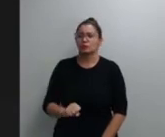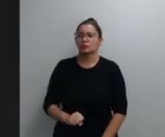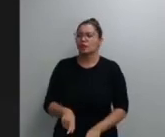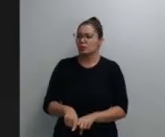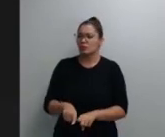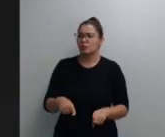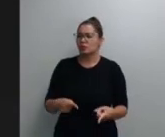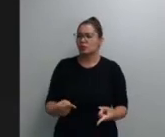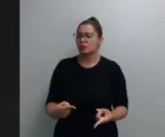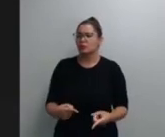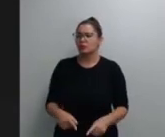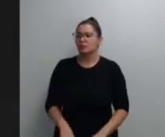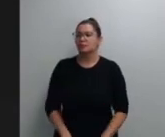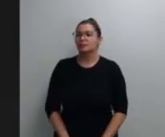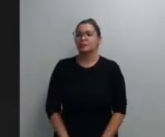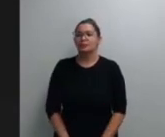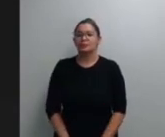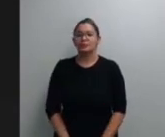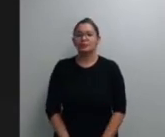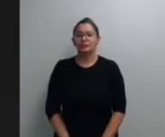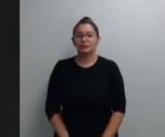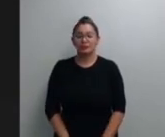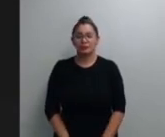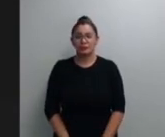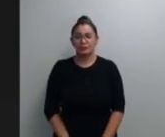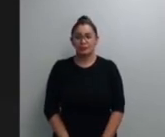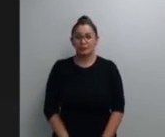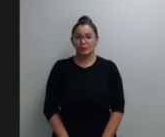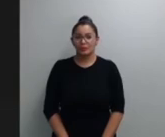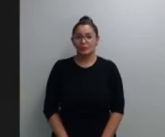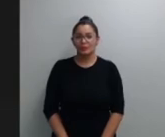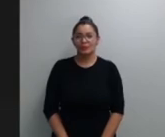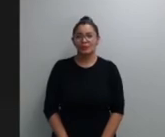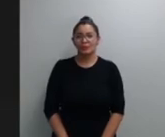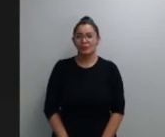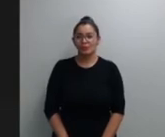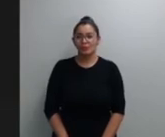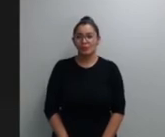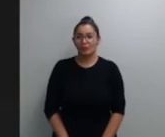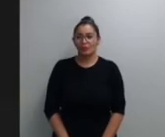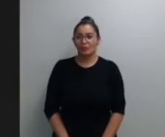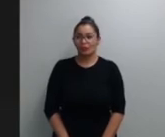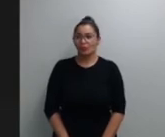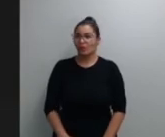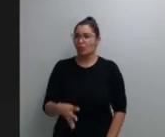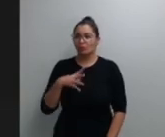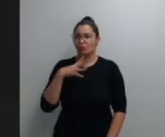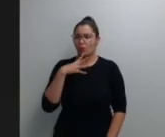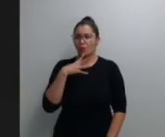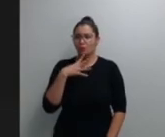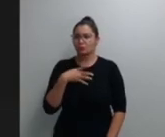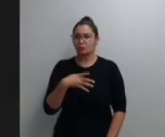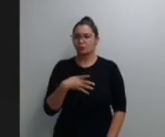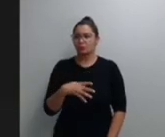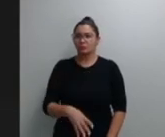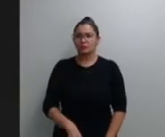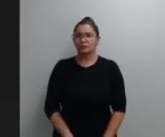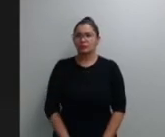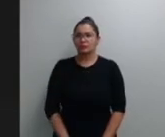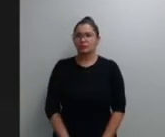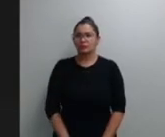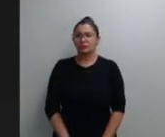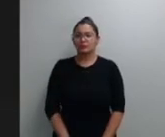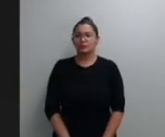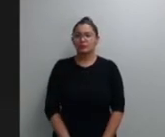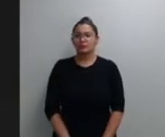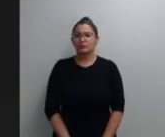no caso aí da evolução do processo não isso aqui está não conhecendo o agravo perdura não conhecendo o agravo e pedido